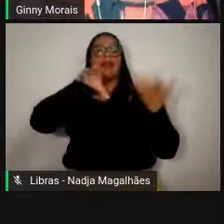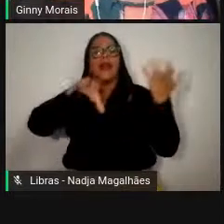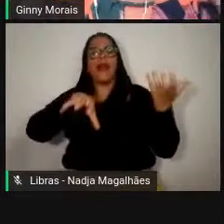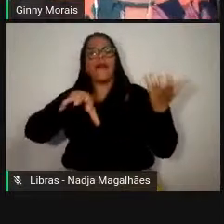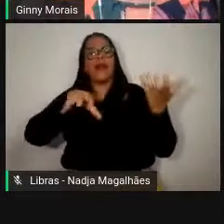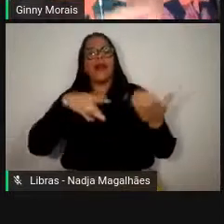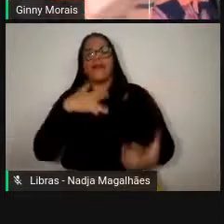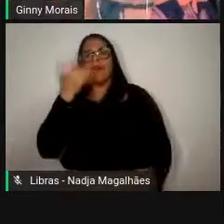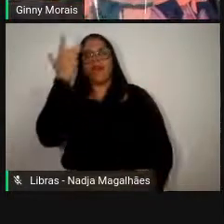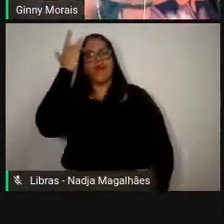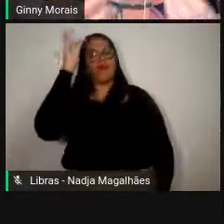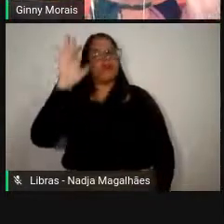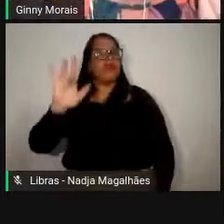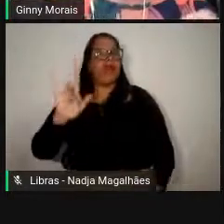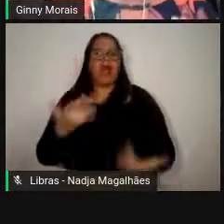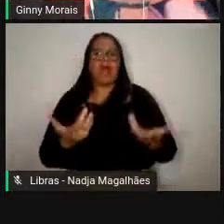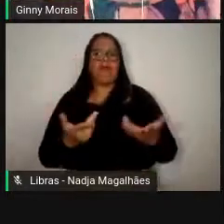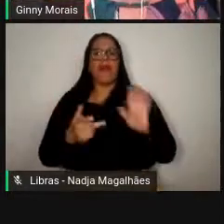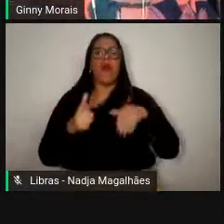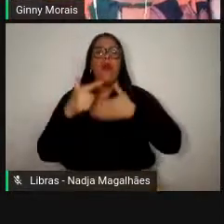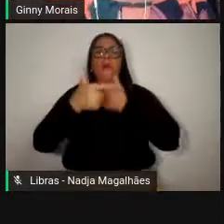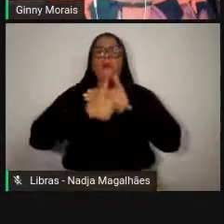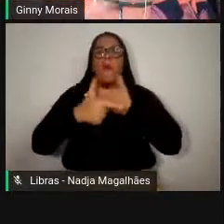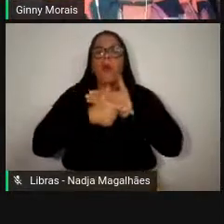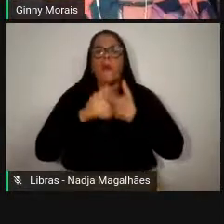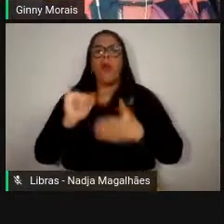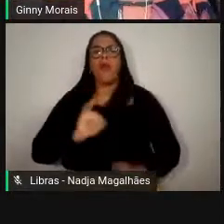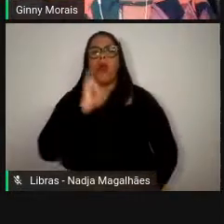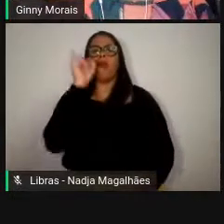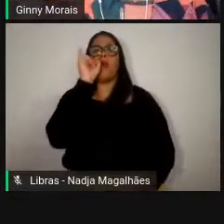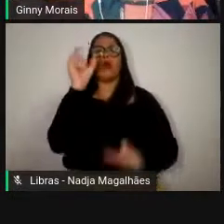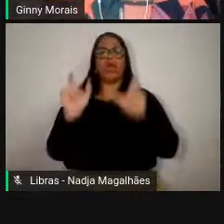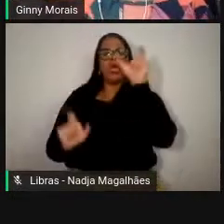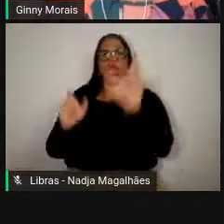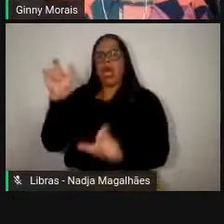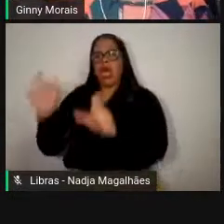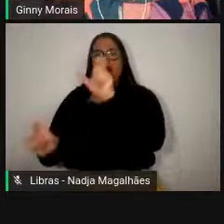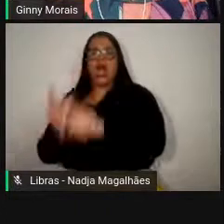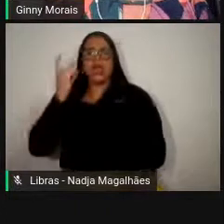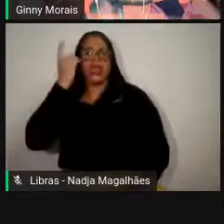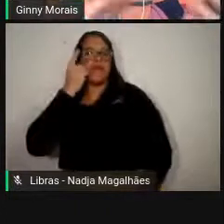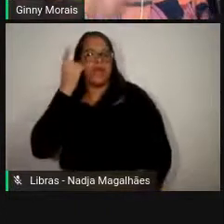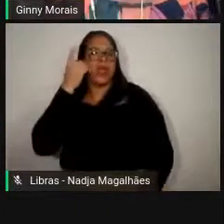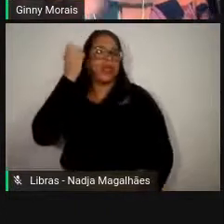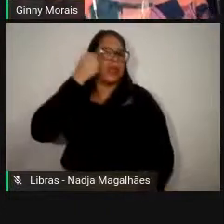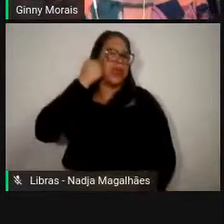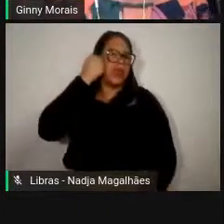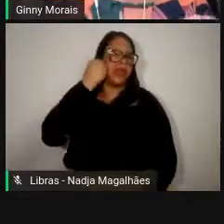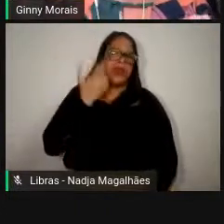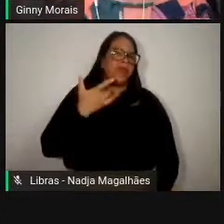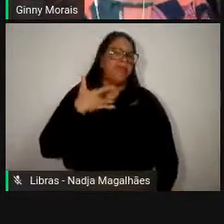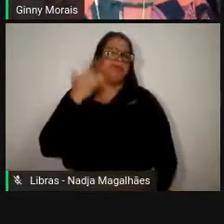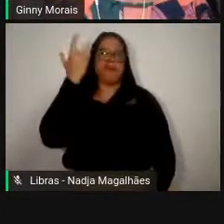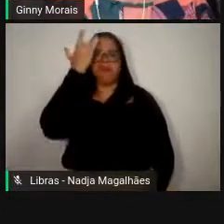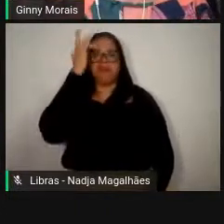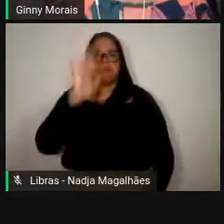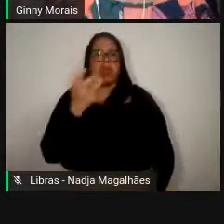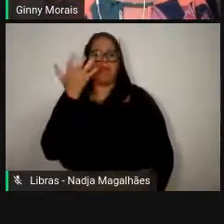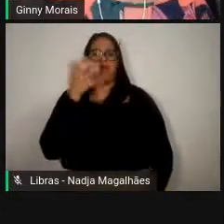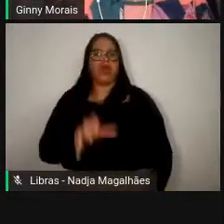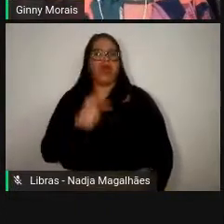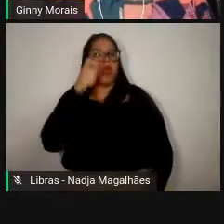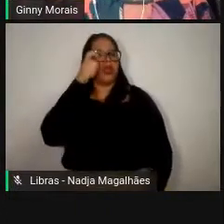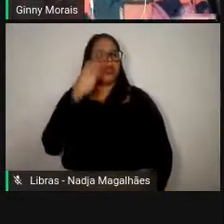elas não sabem dizer quais são os papéis de cada uma das instituições, muito menos, né, de parlamentares